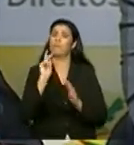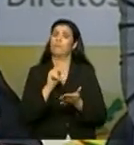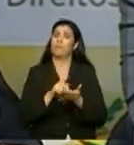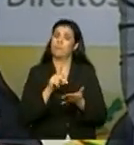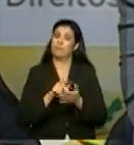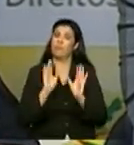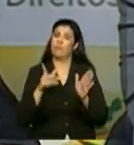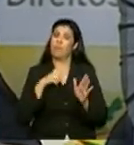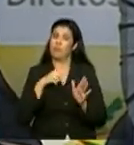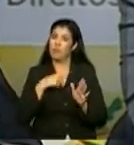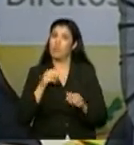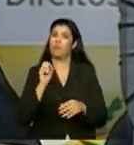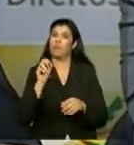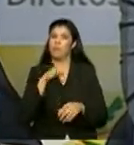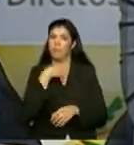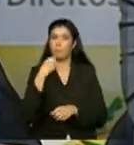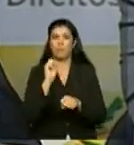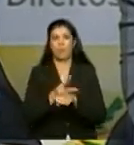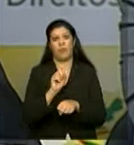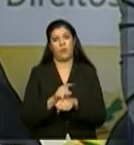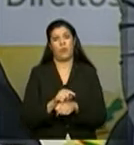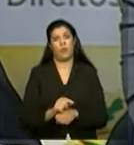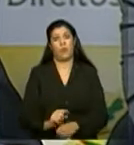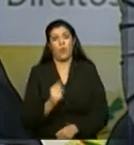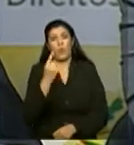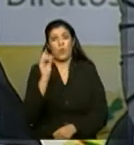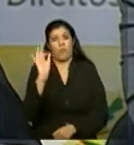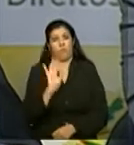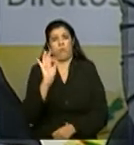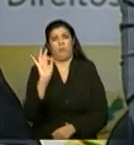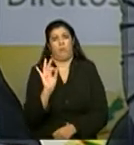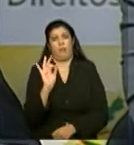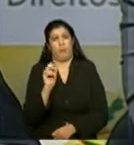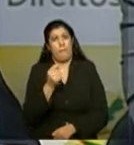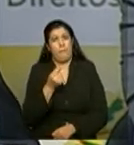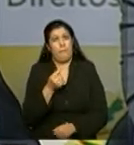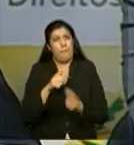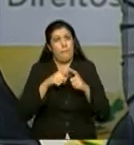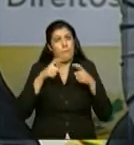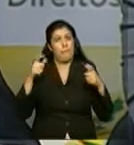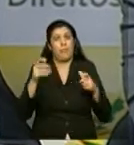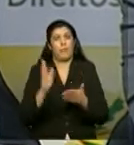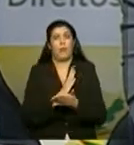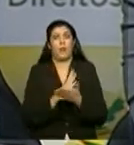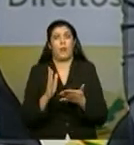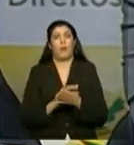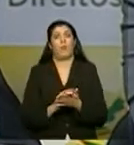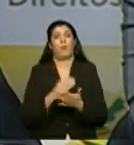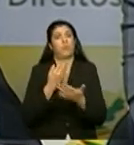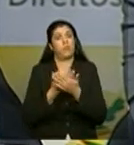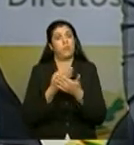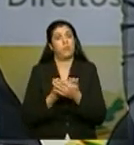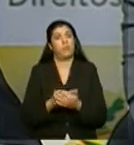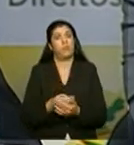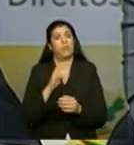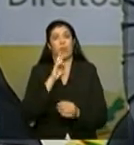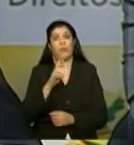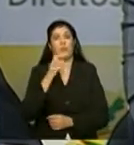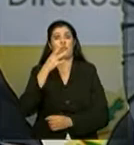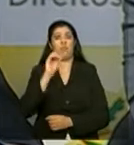envenenado ponte a 1% muito grande alguns autores consideram catão 30%